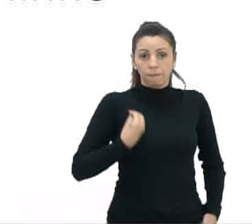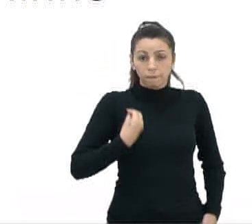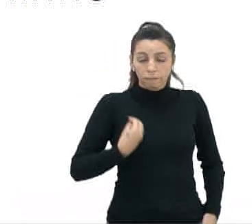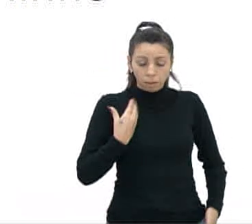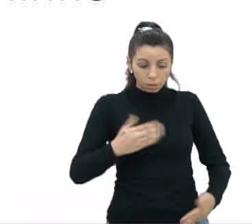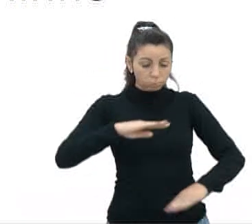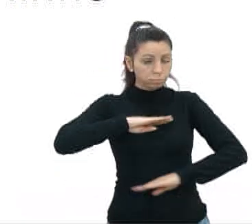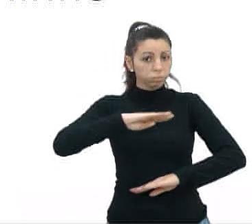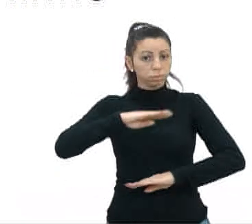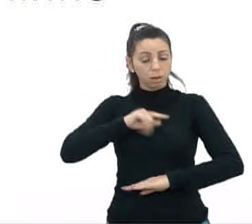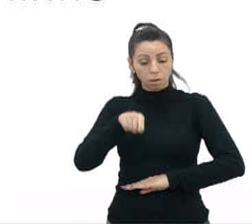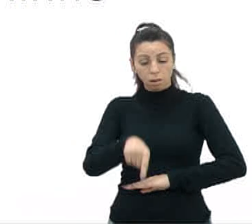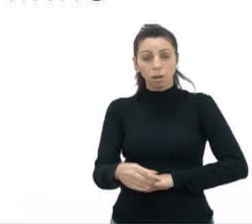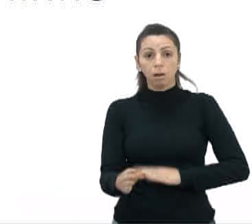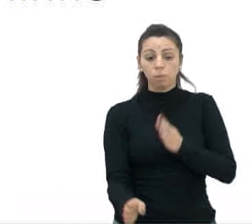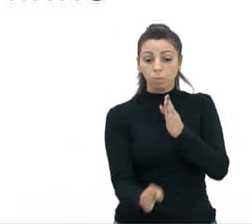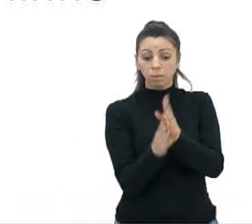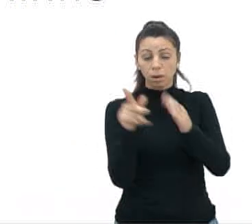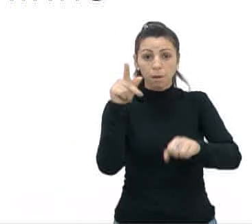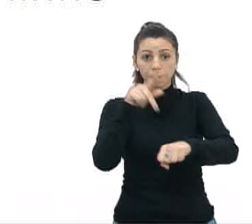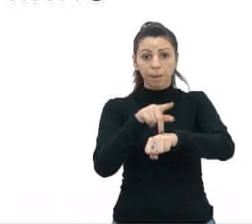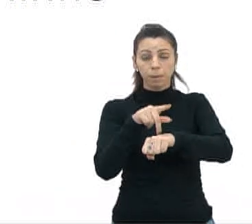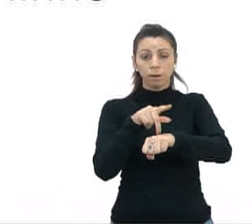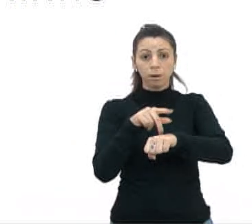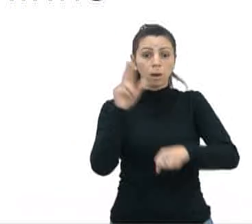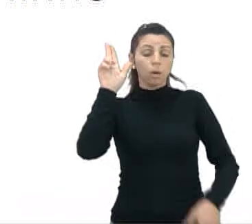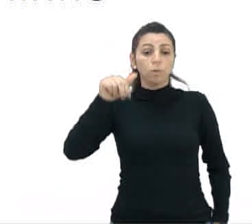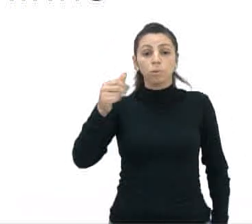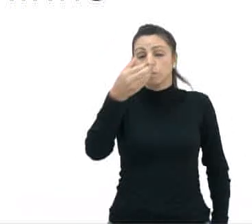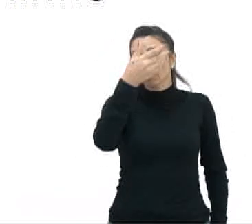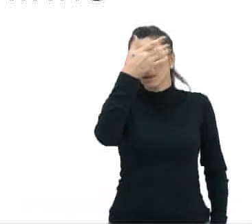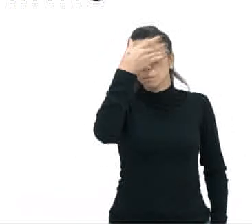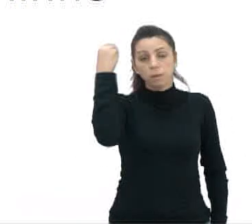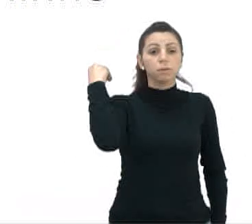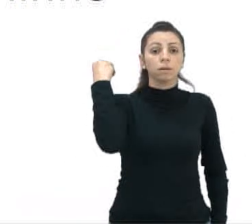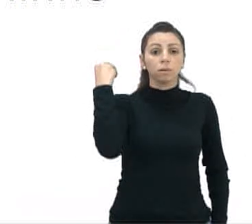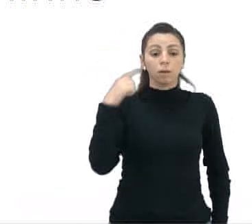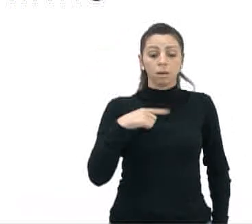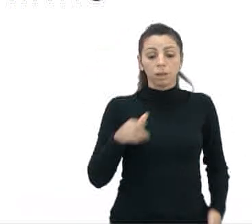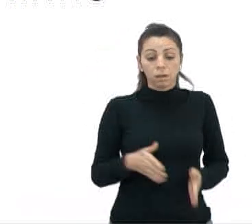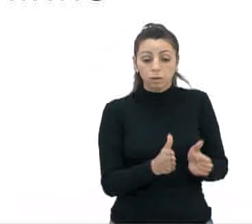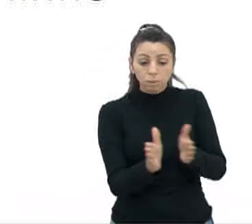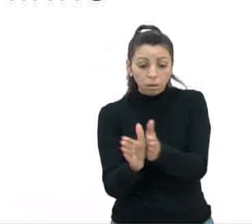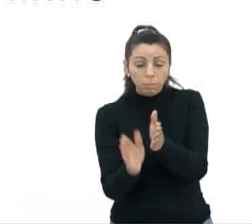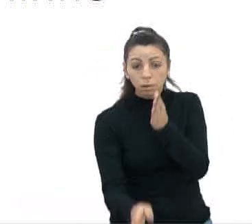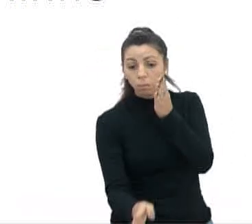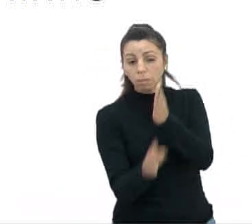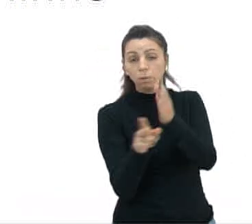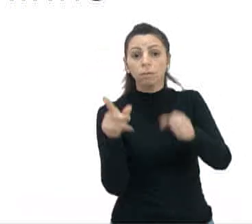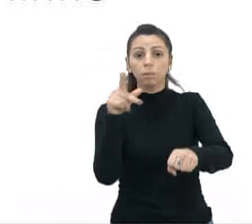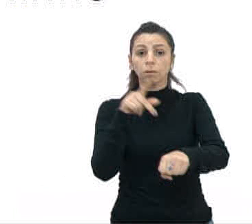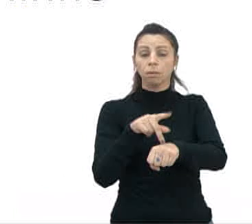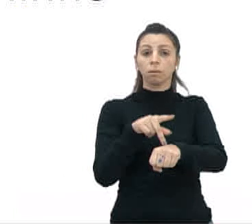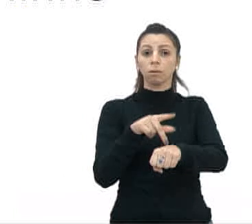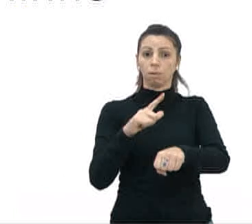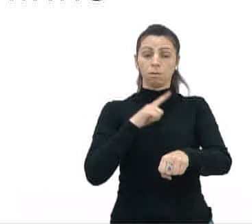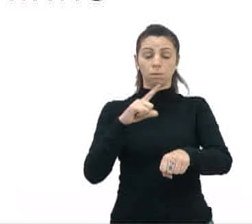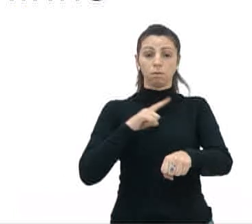retinas tão fatigadas. Nunca me esquecerei que no meio do caminho tinha uma pedra. Tinha uma pedra no meio do